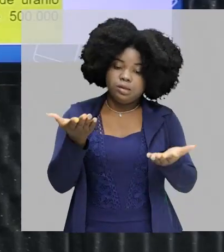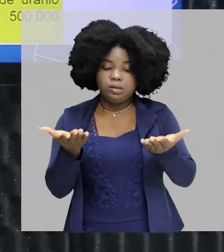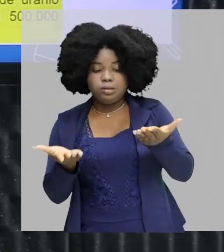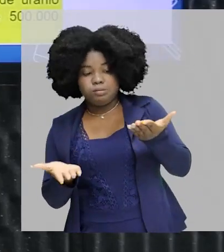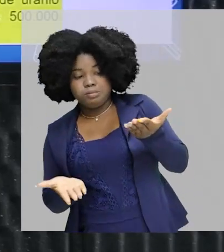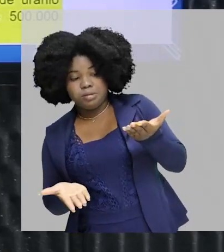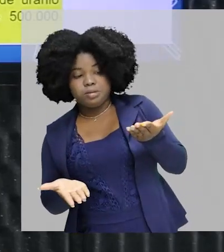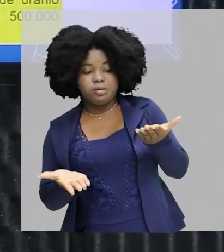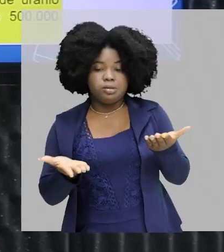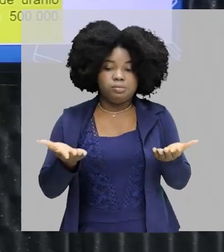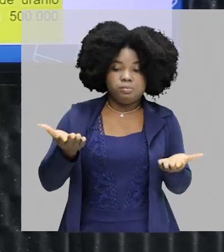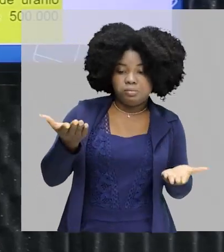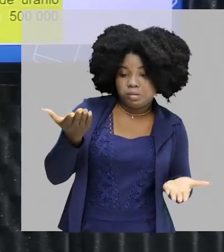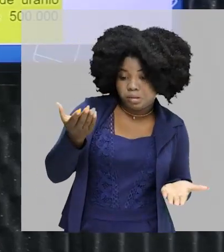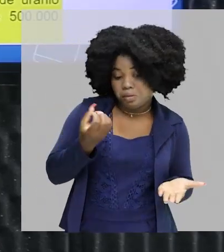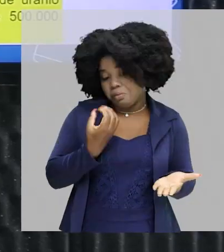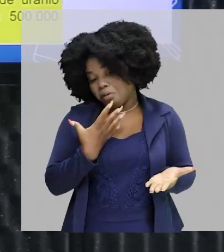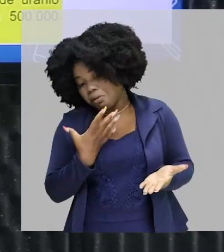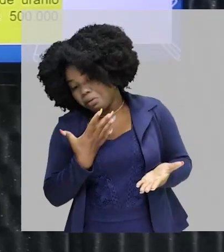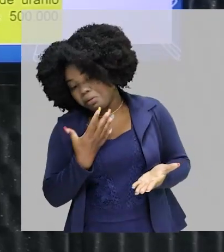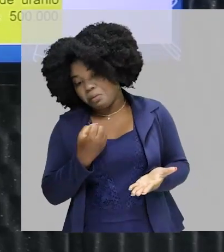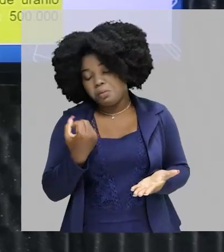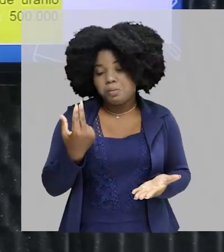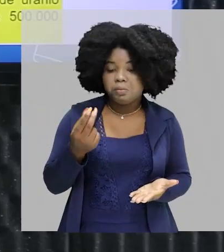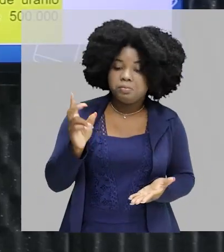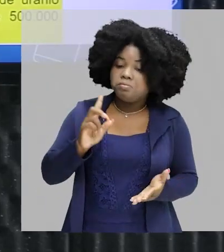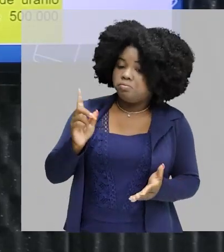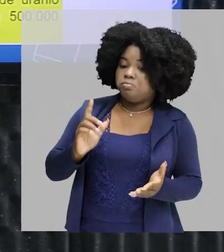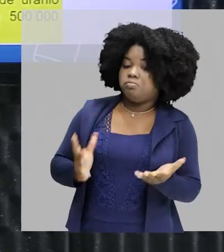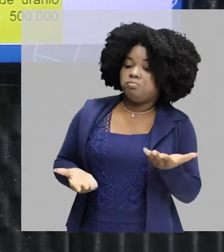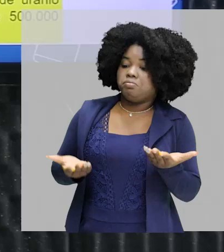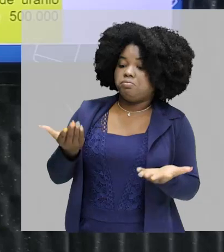Se compensa, né? Se as vantagens